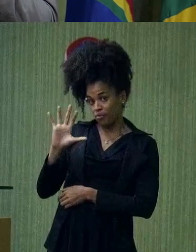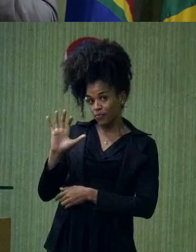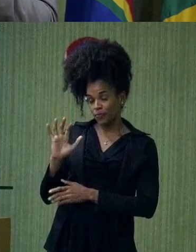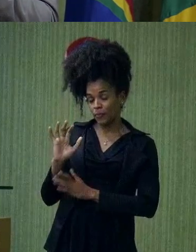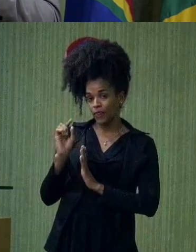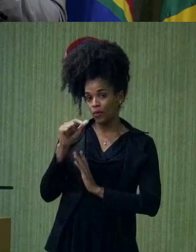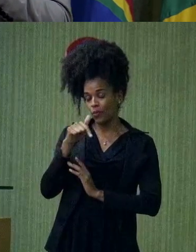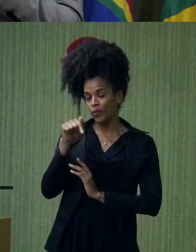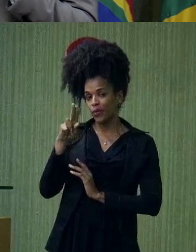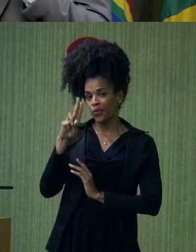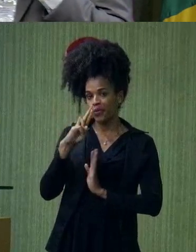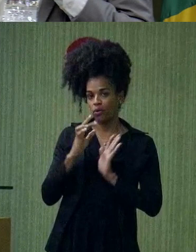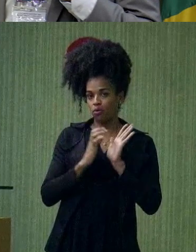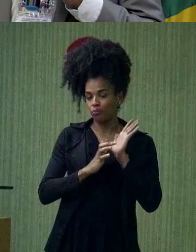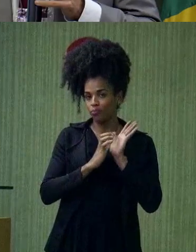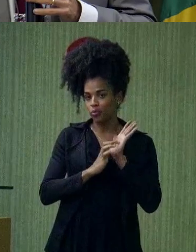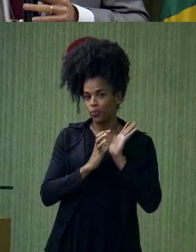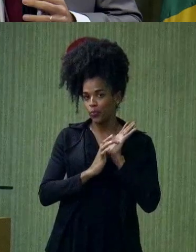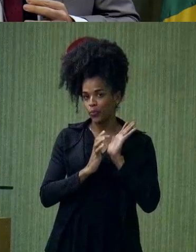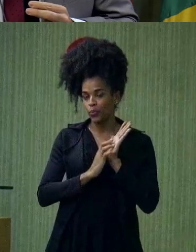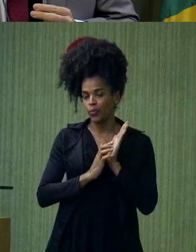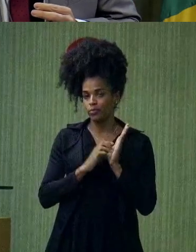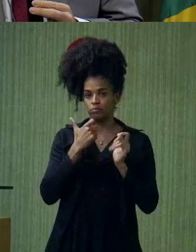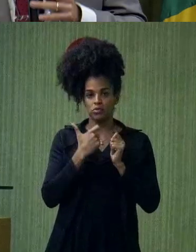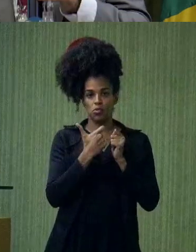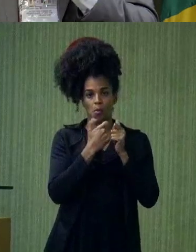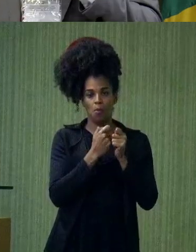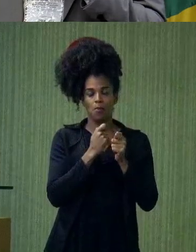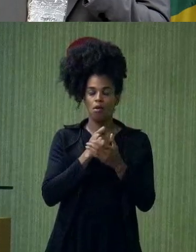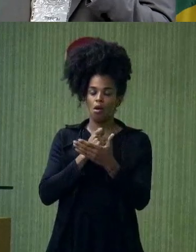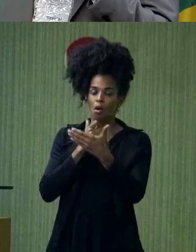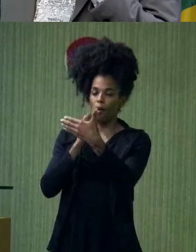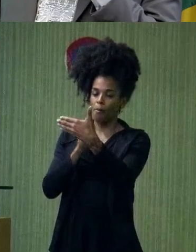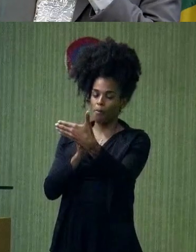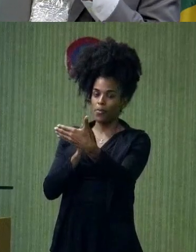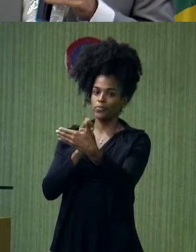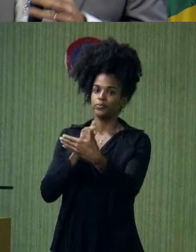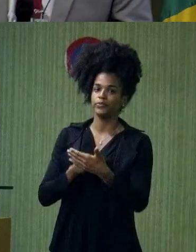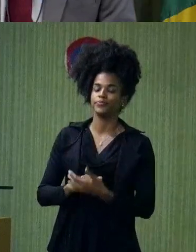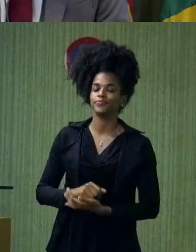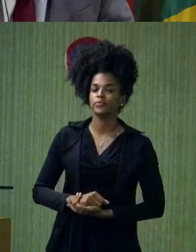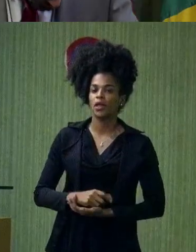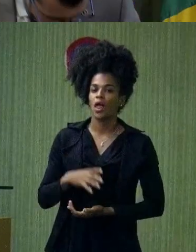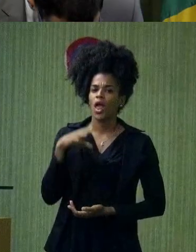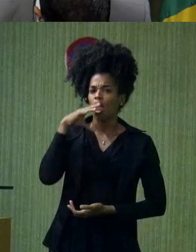de vocês rapidinho 2 minut